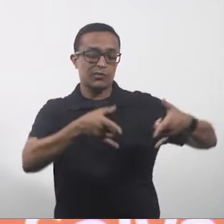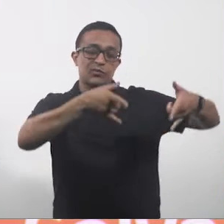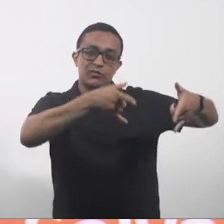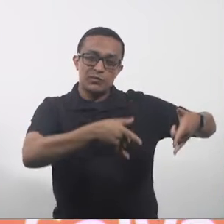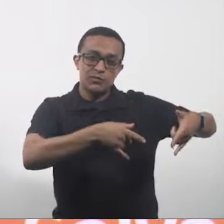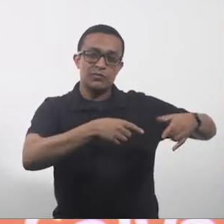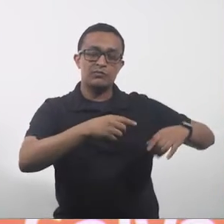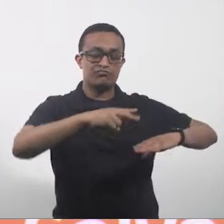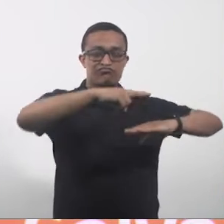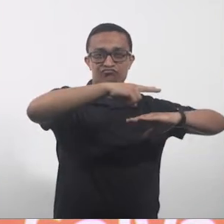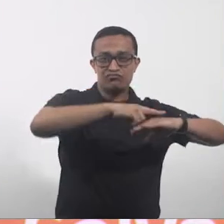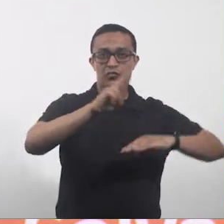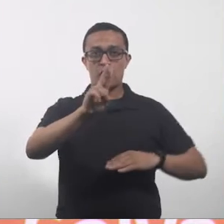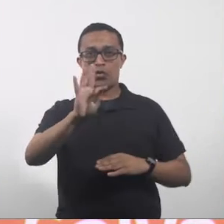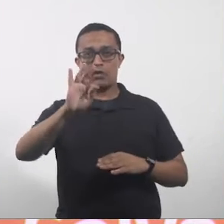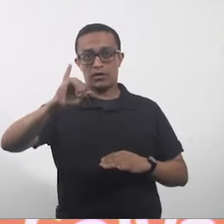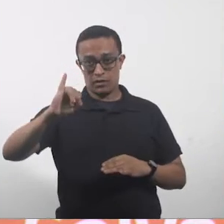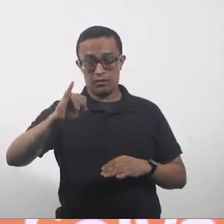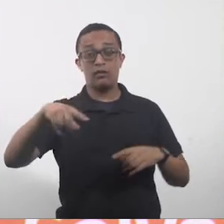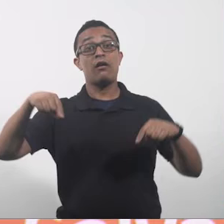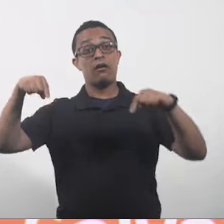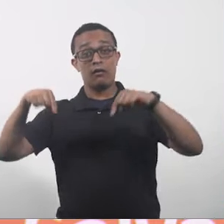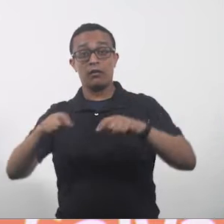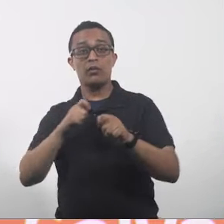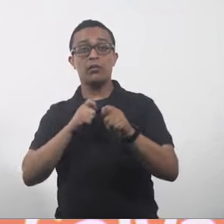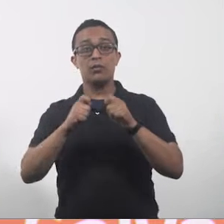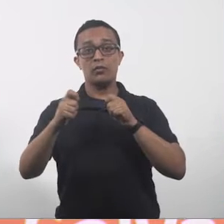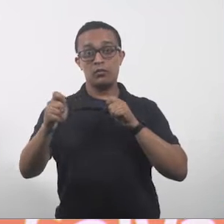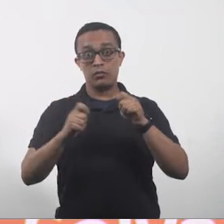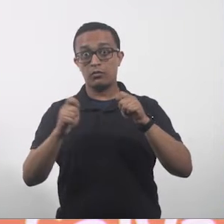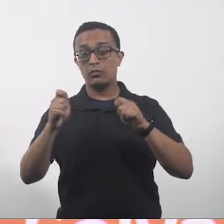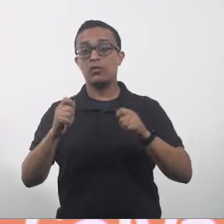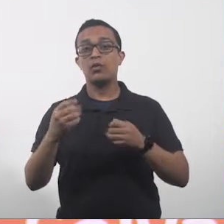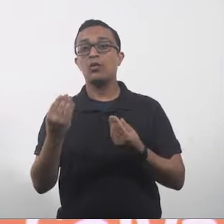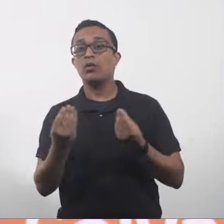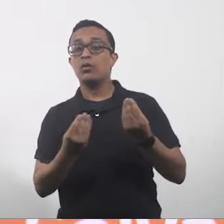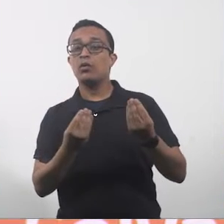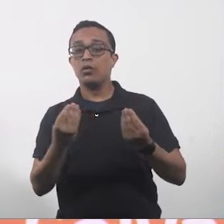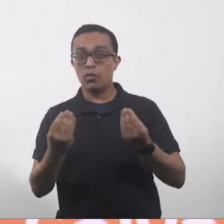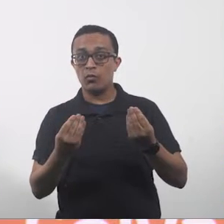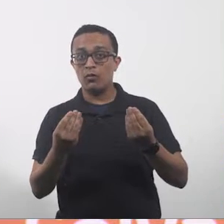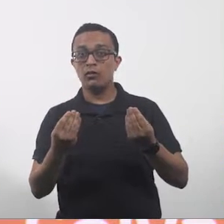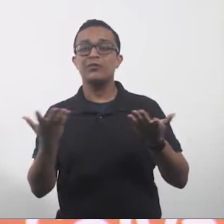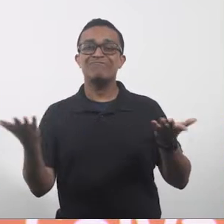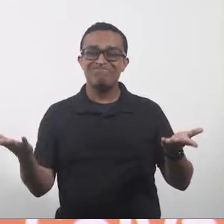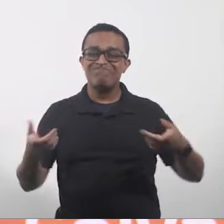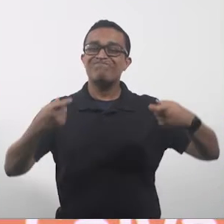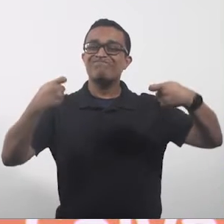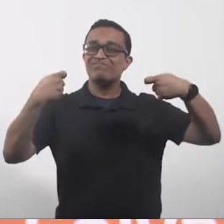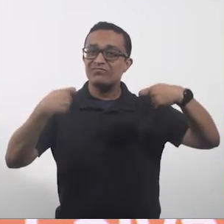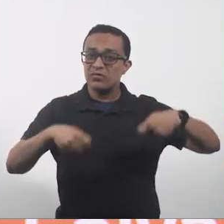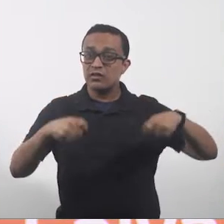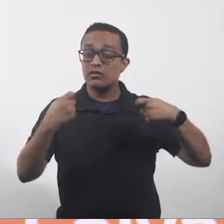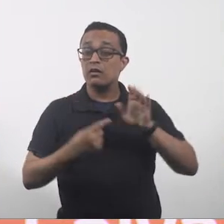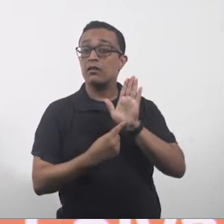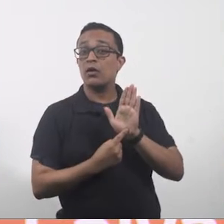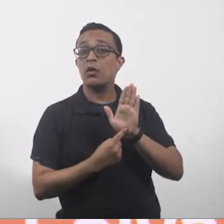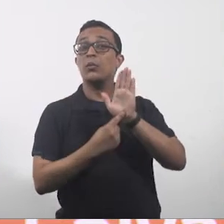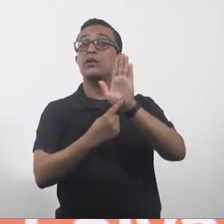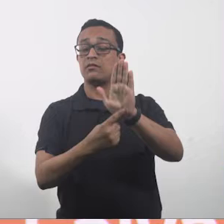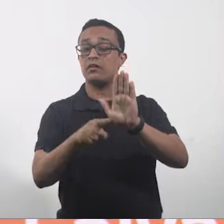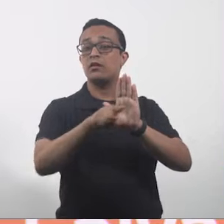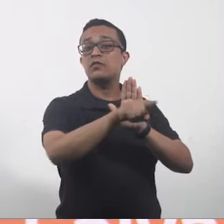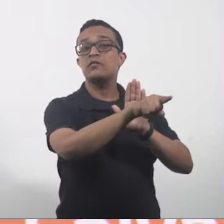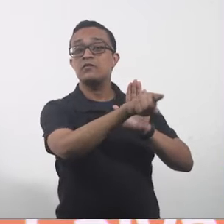UTI, e esta coletiva, ela ocorre por conta da necessidade de apresentar a vocês, como eu já